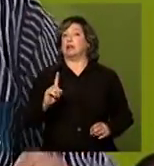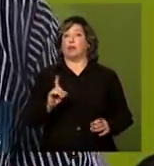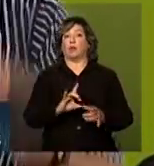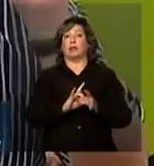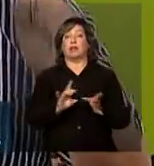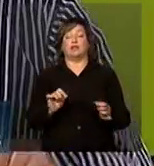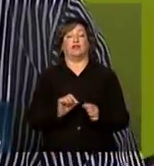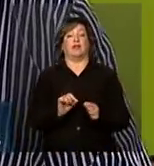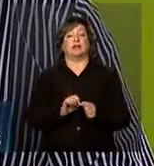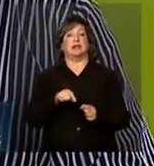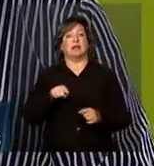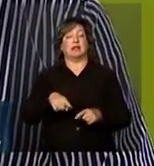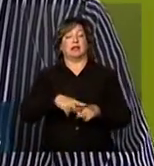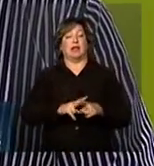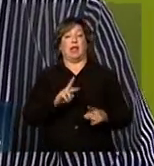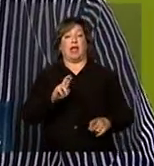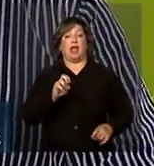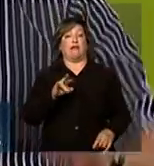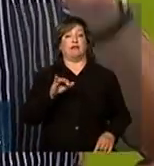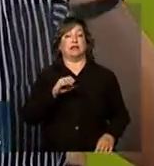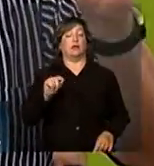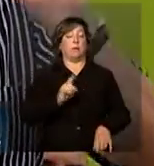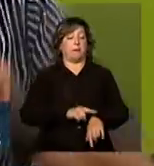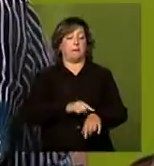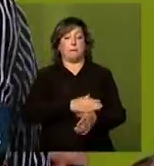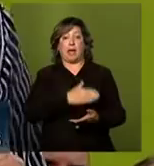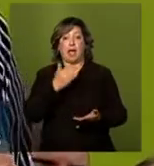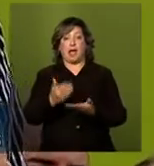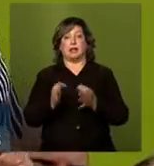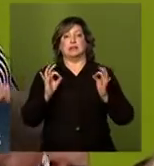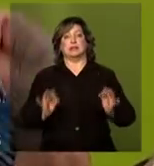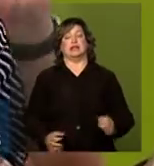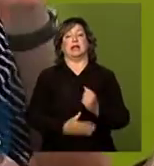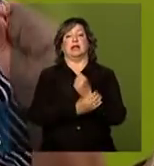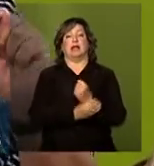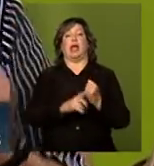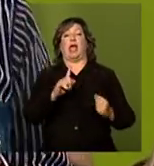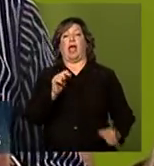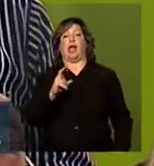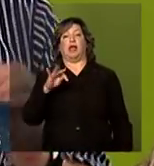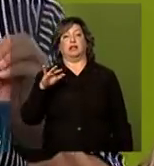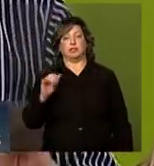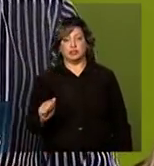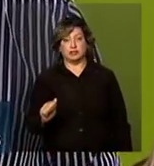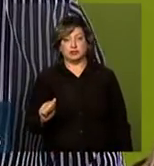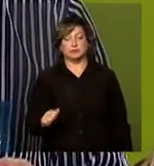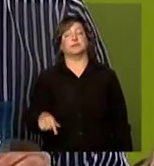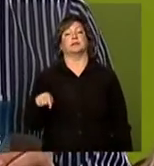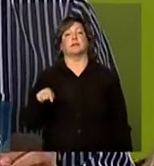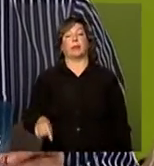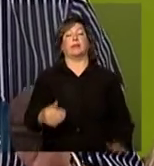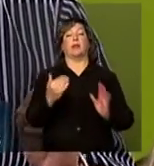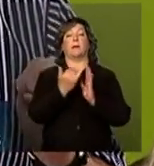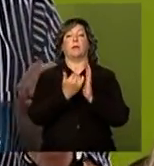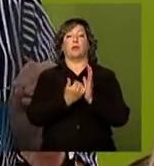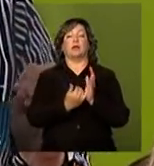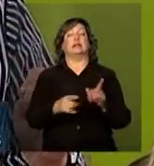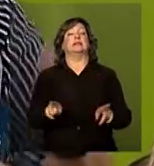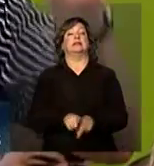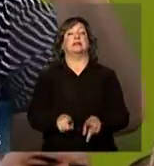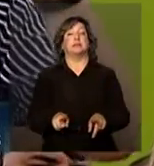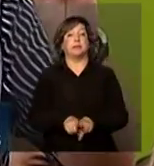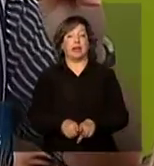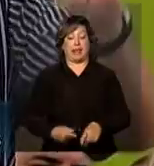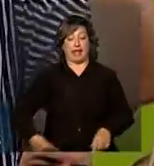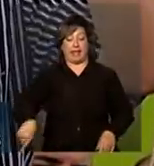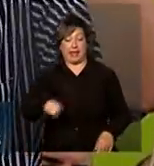efetuar a revisão no prazo de garantia muito importante também que está previsto no programa que